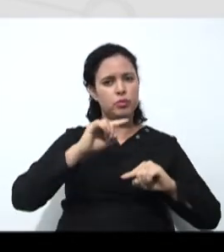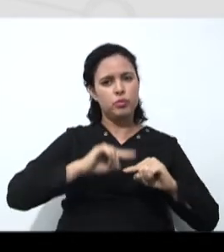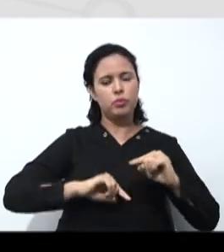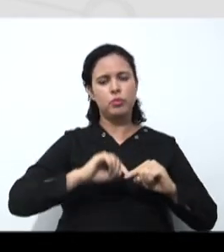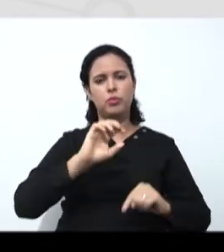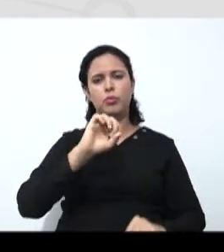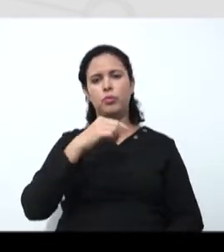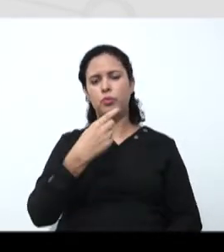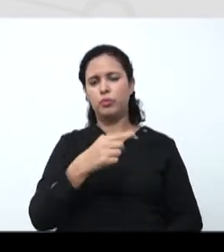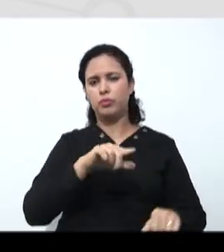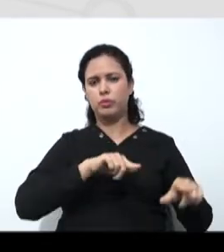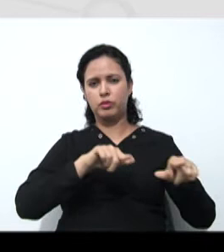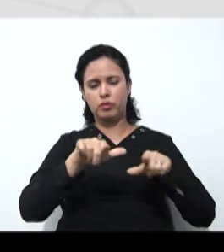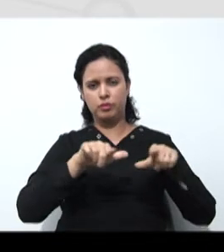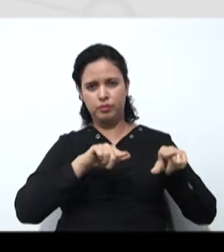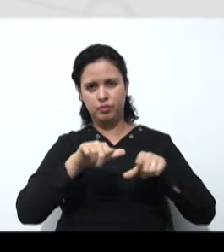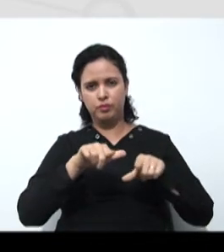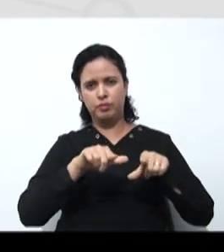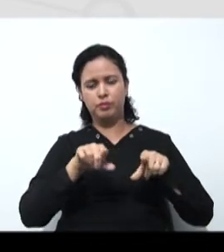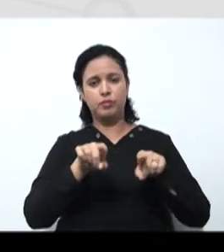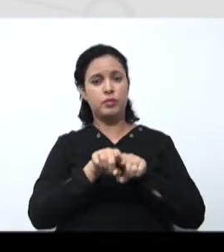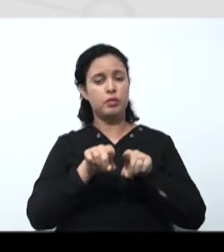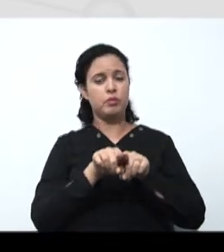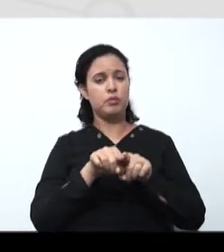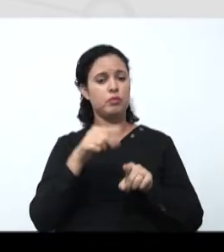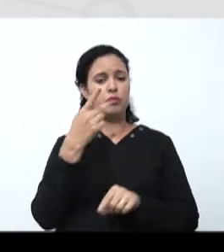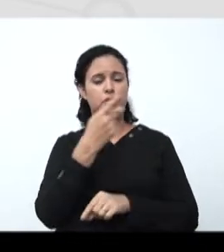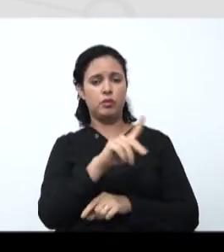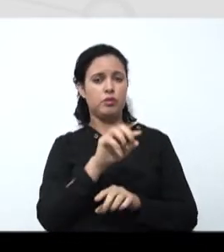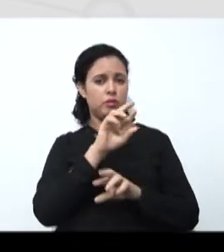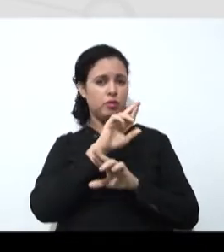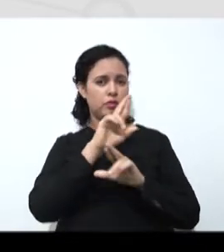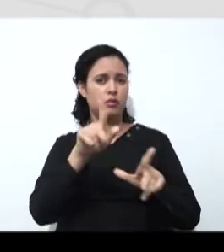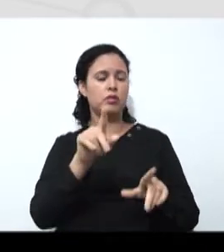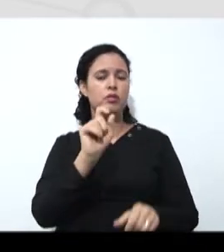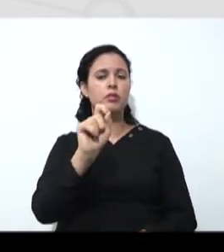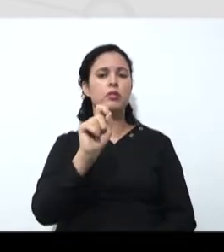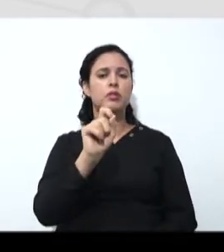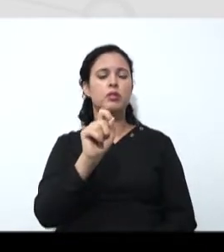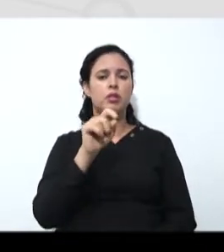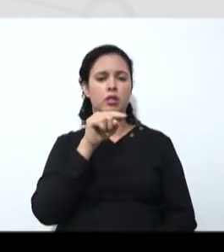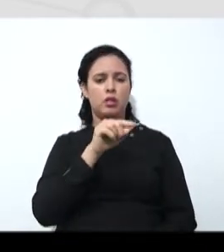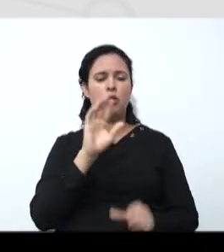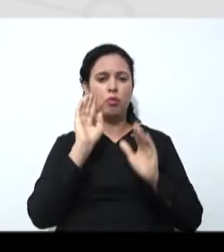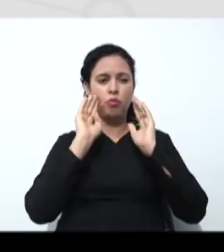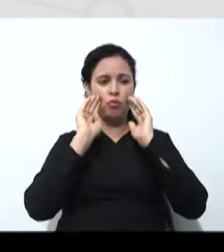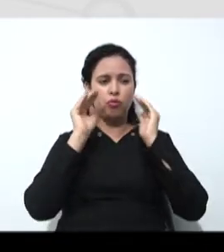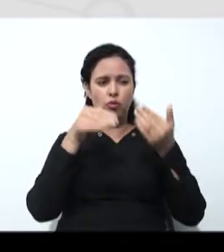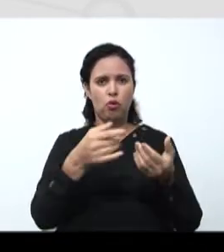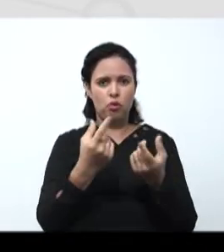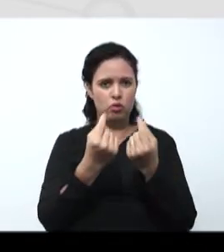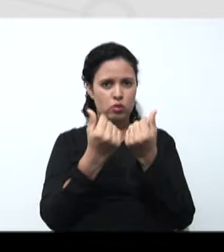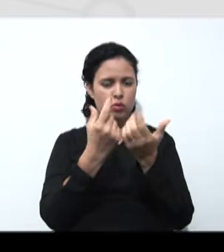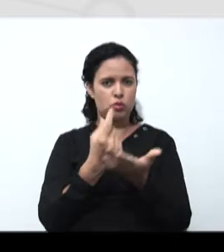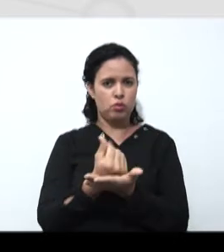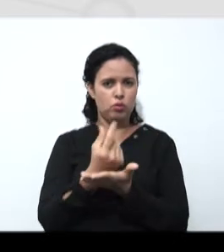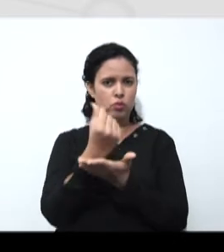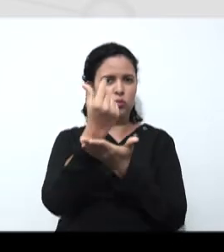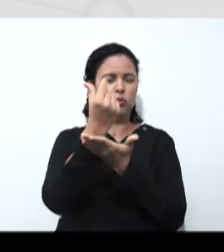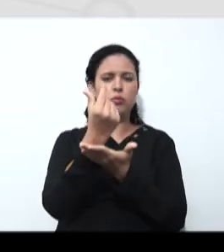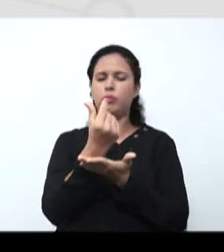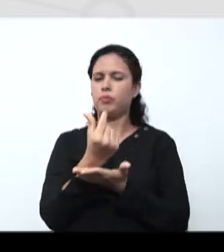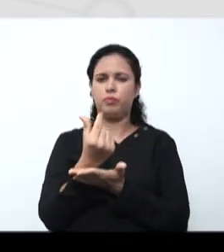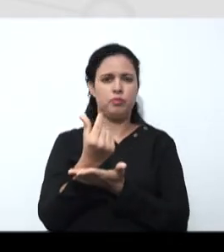como serviços, e o seu diferencial é que ela não visa somente lucro, então ela também